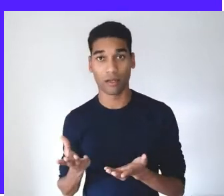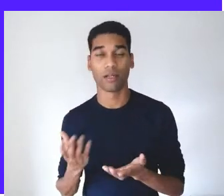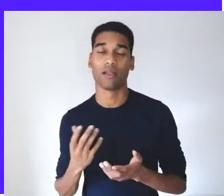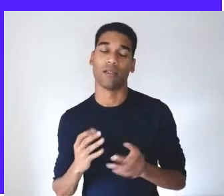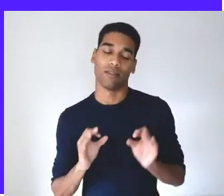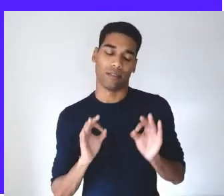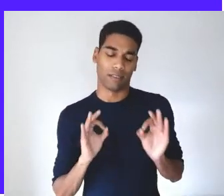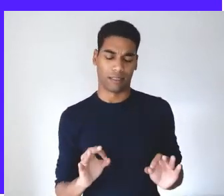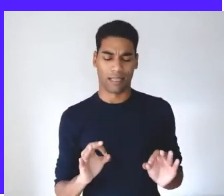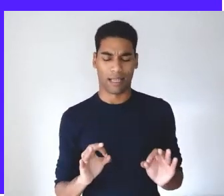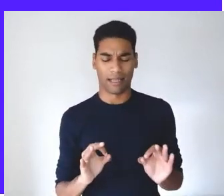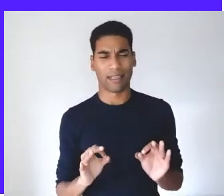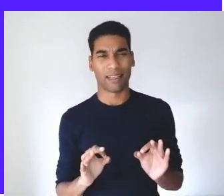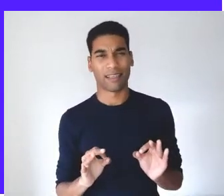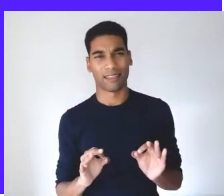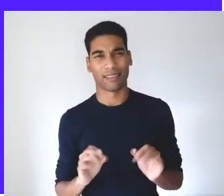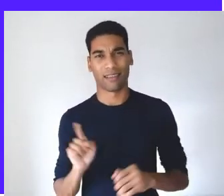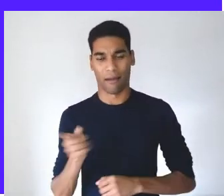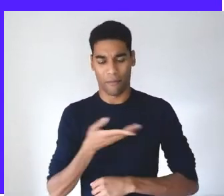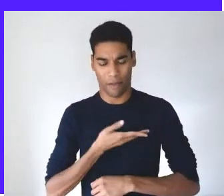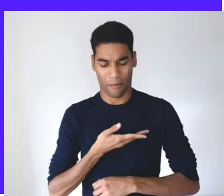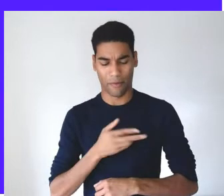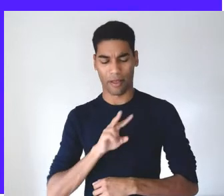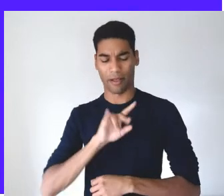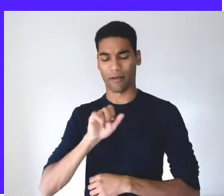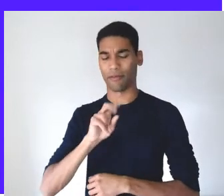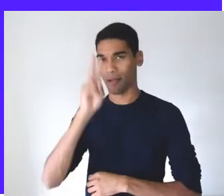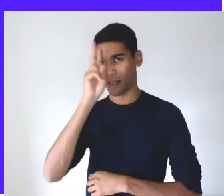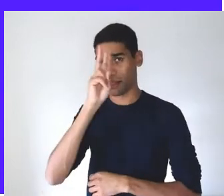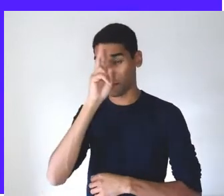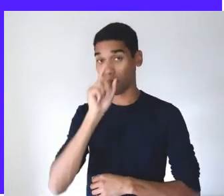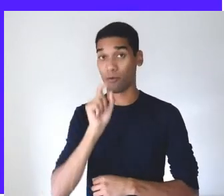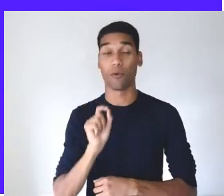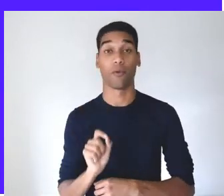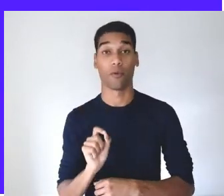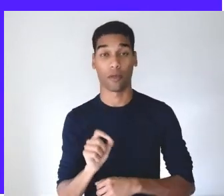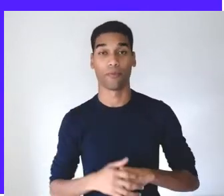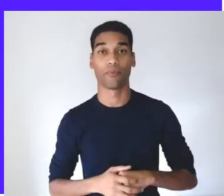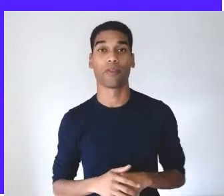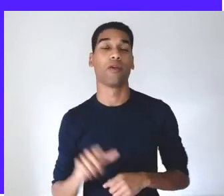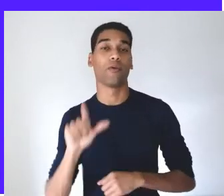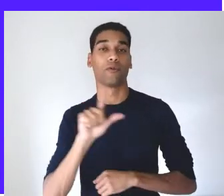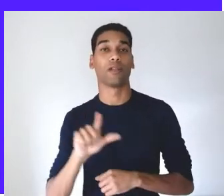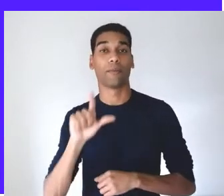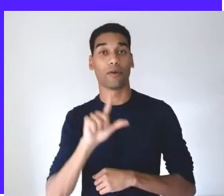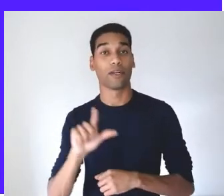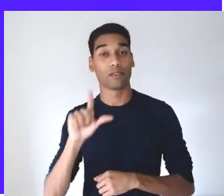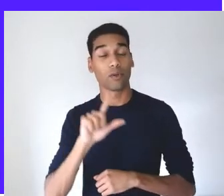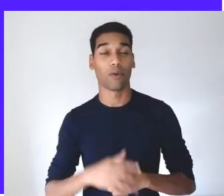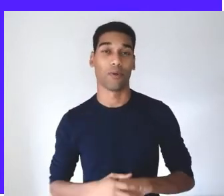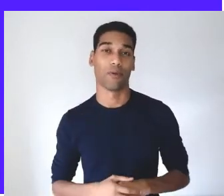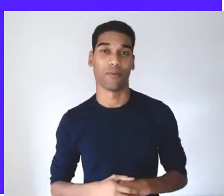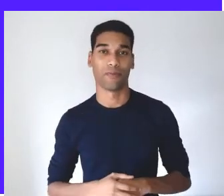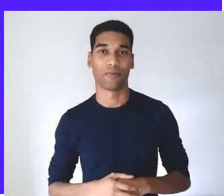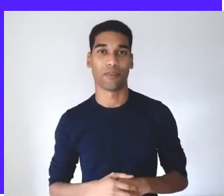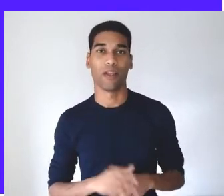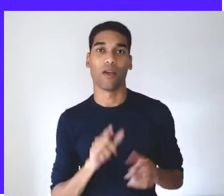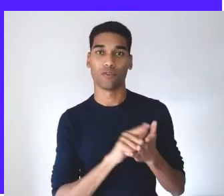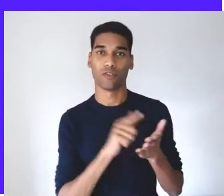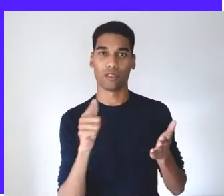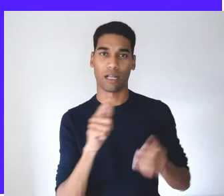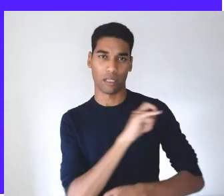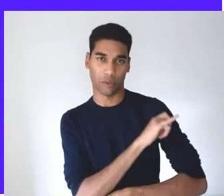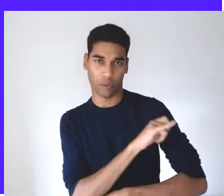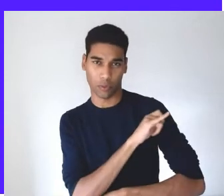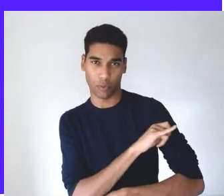mas é um laboratório, né, onde o jornalismo do Rio, que funciona, é na favela, é na Maré, Fábio, você Na lembra? Maré,